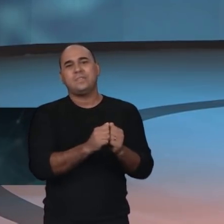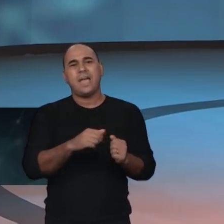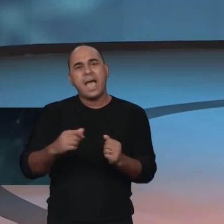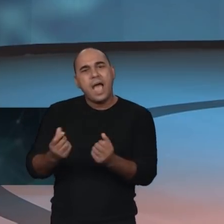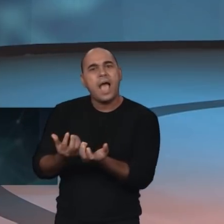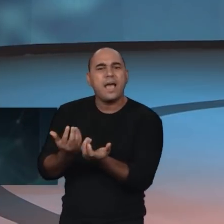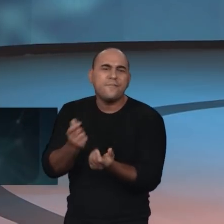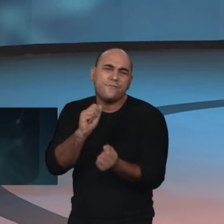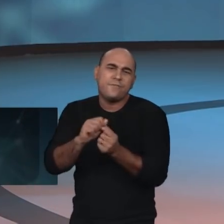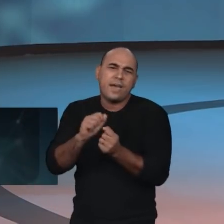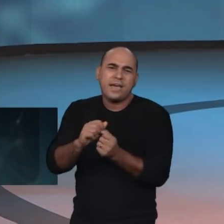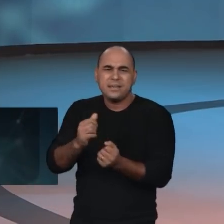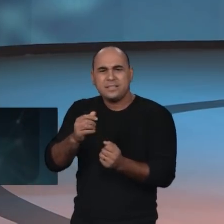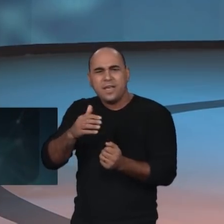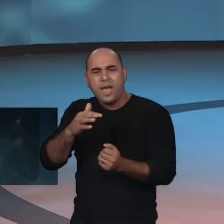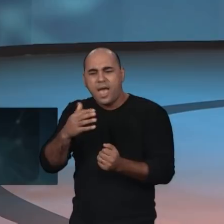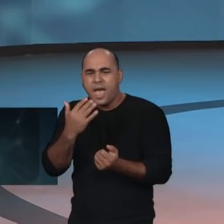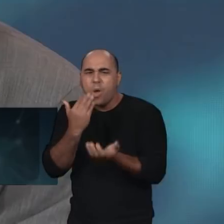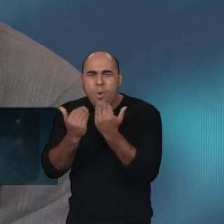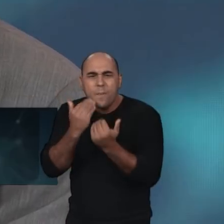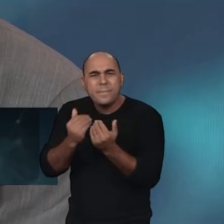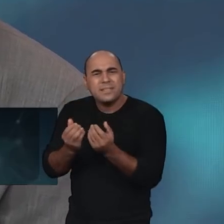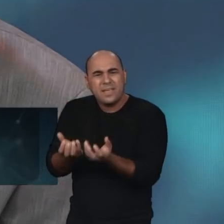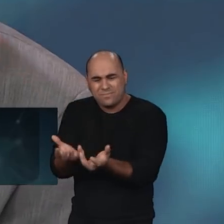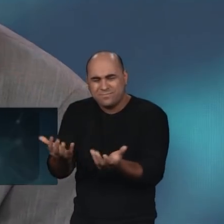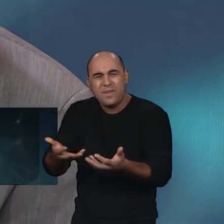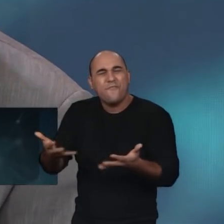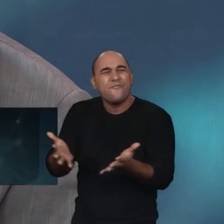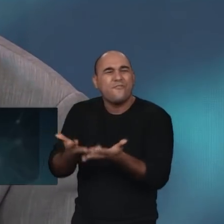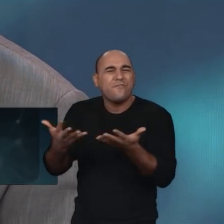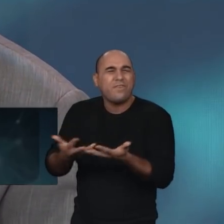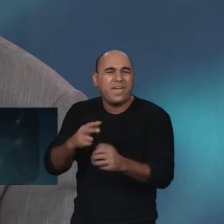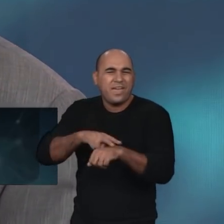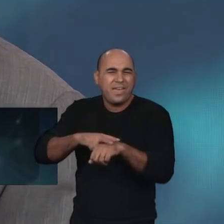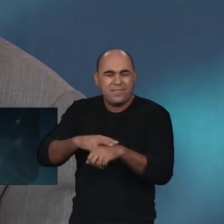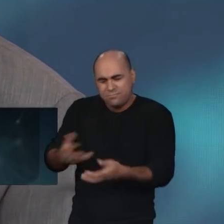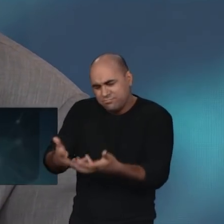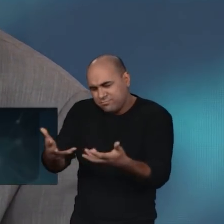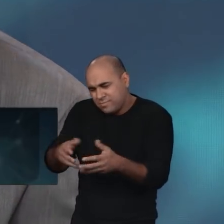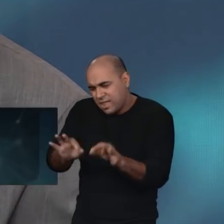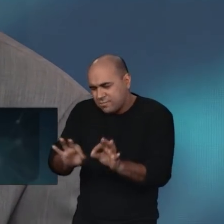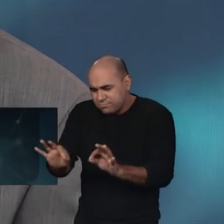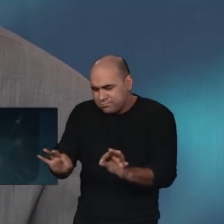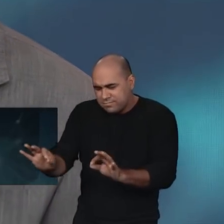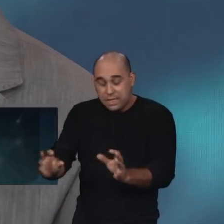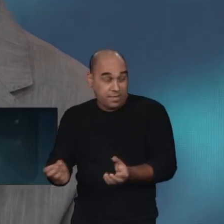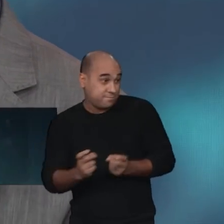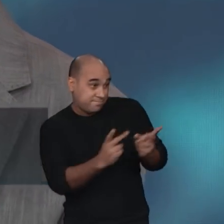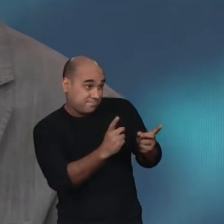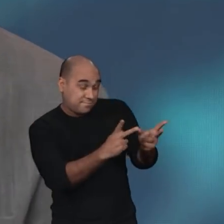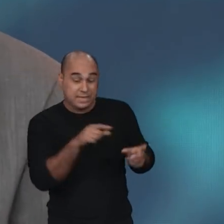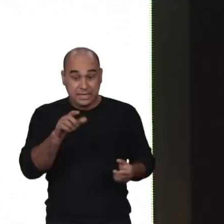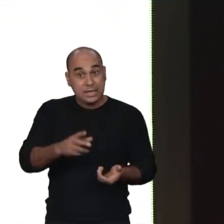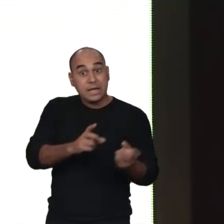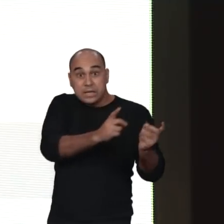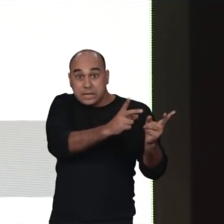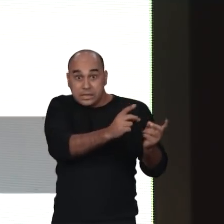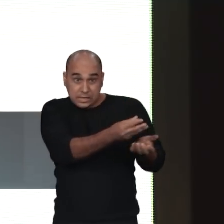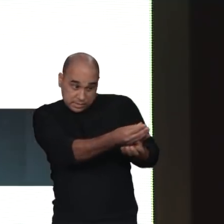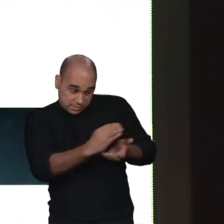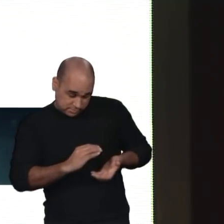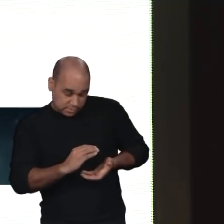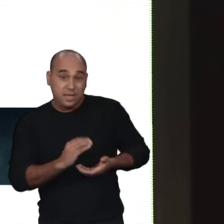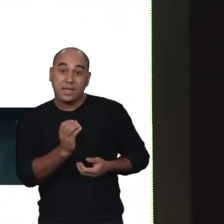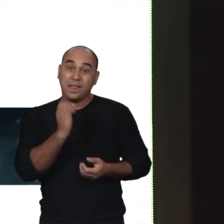manda aqui para Novo Tempo como uma oferta para que programas como o seu aqui dessa semana possam existir, viu, Rodrigo? Eu acho que a melhor maneira